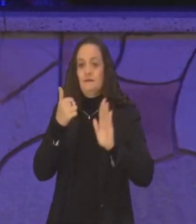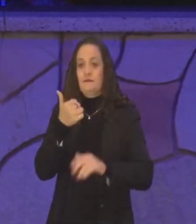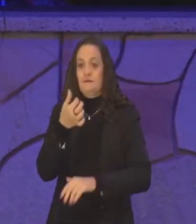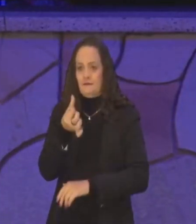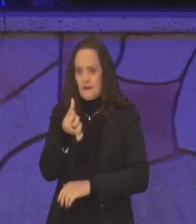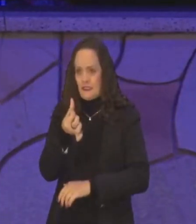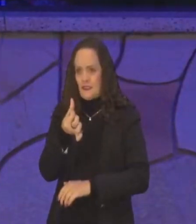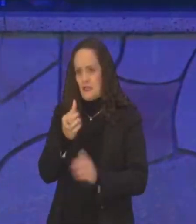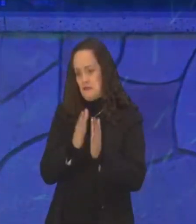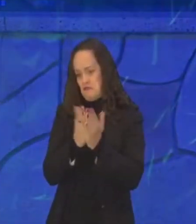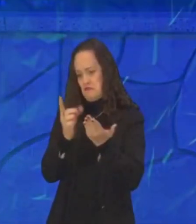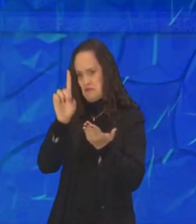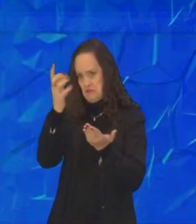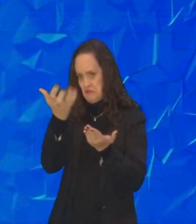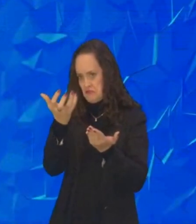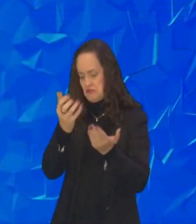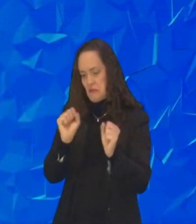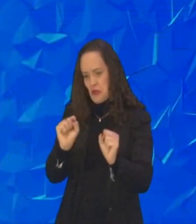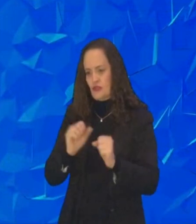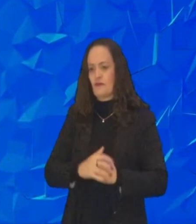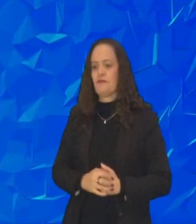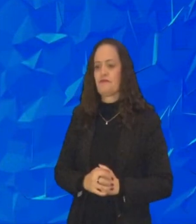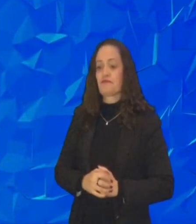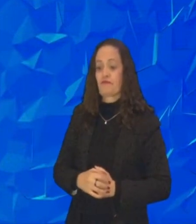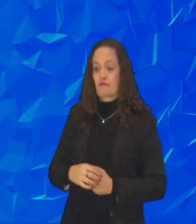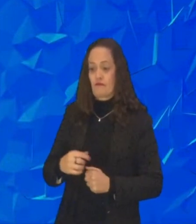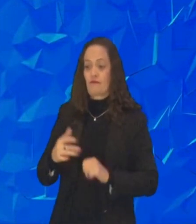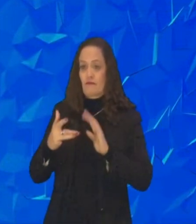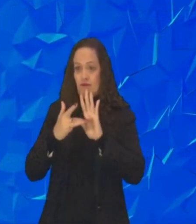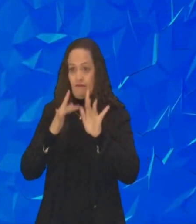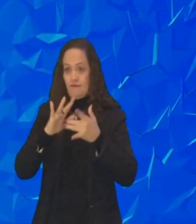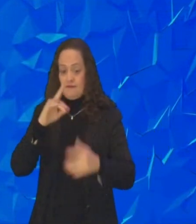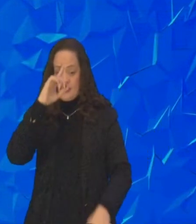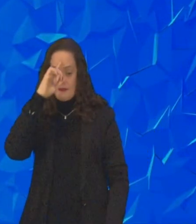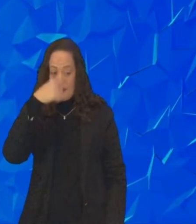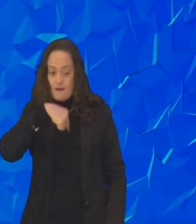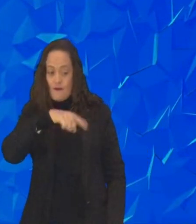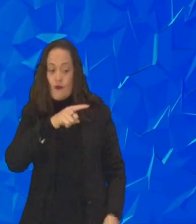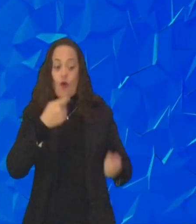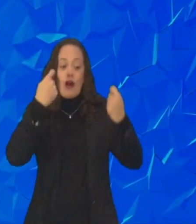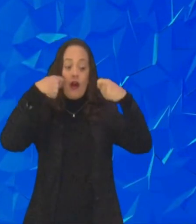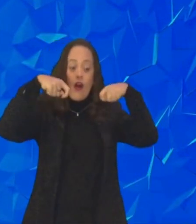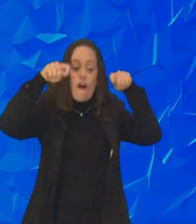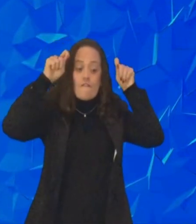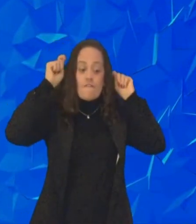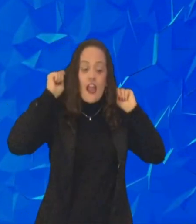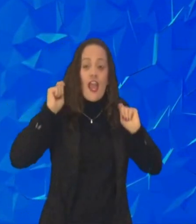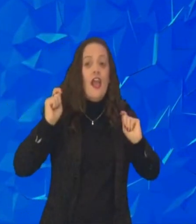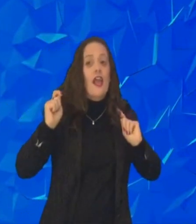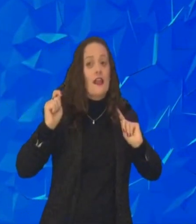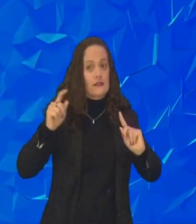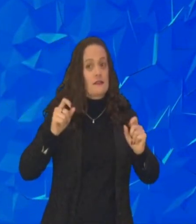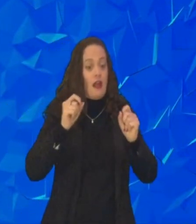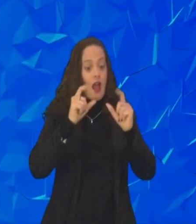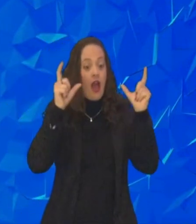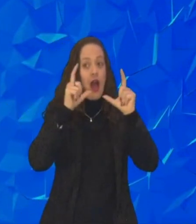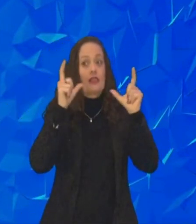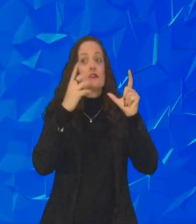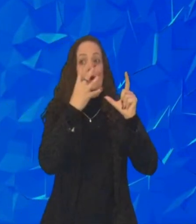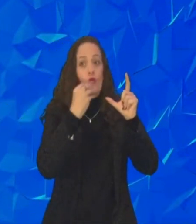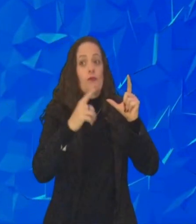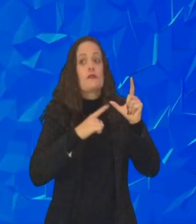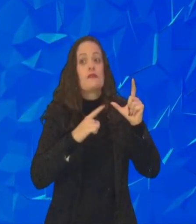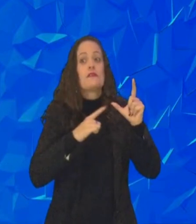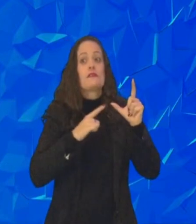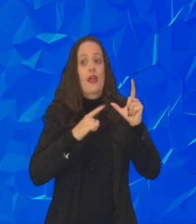abrir a sua Bíblia. Eu os estou enviando como ovelhas no meio de lobos, portanto, sejam astutos como as